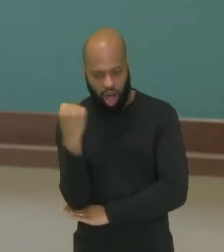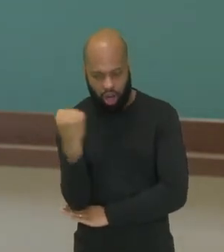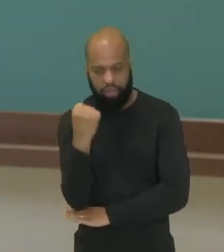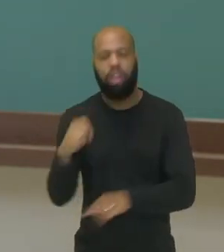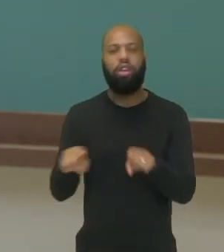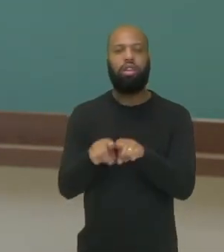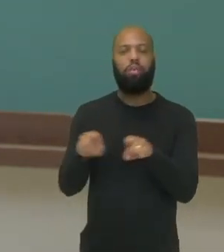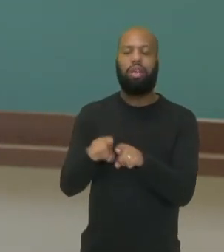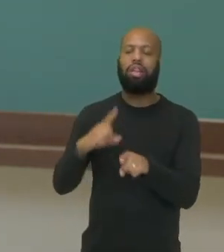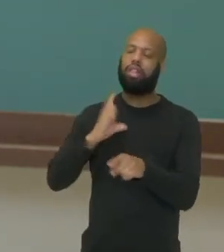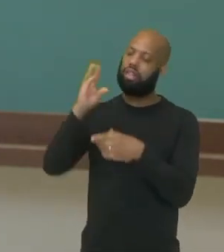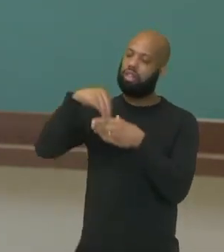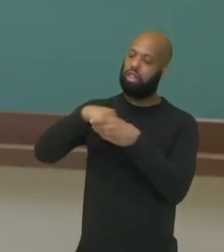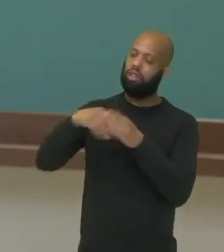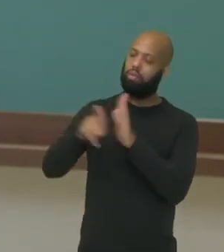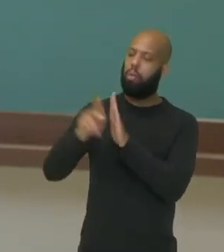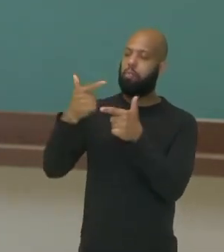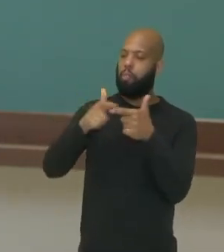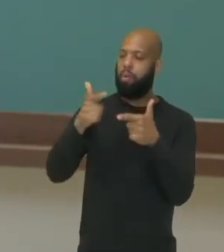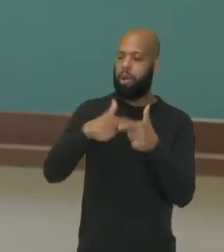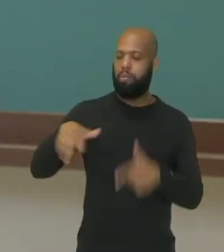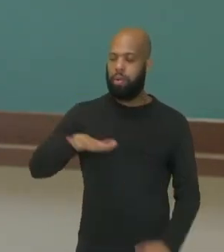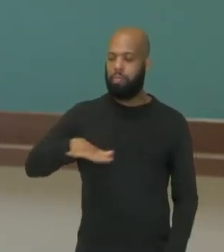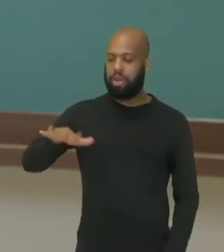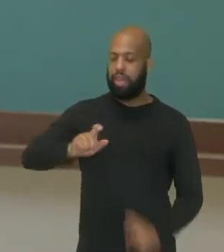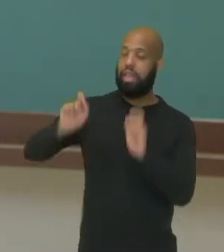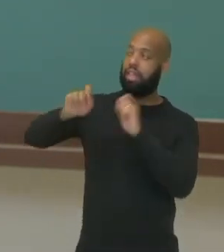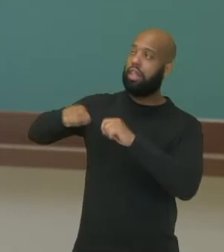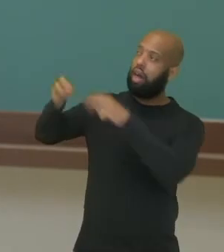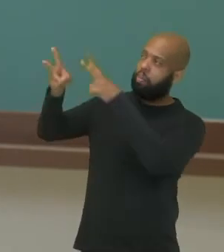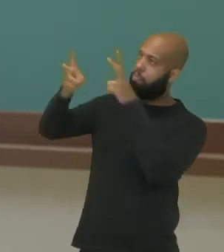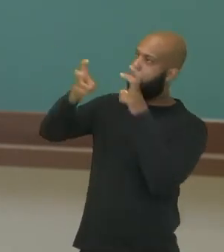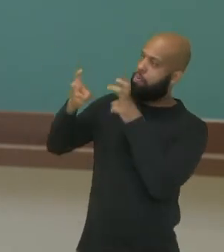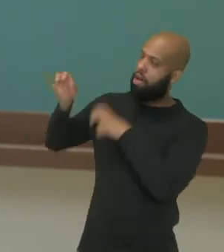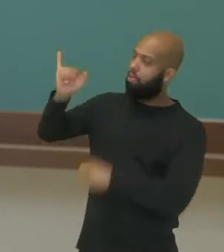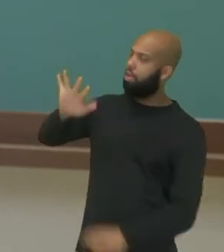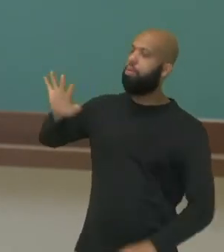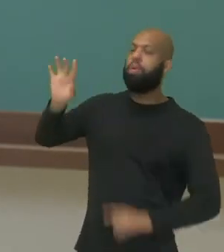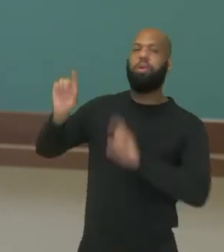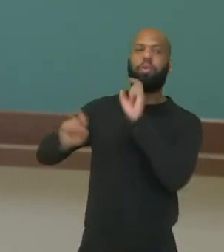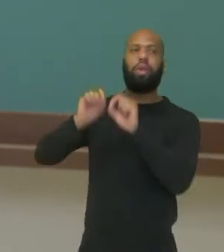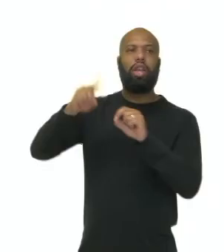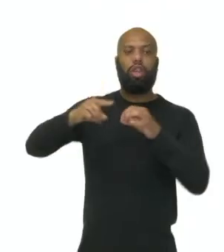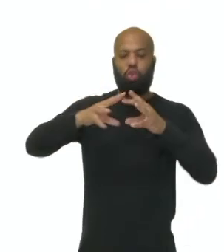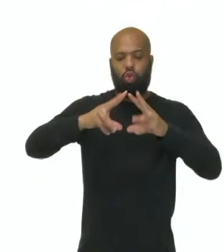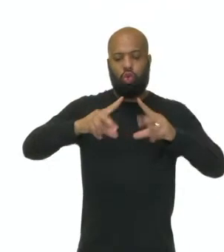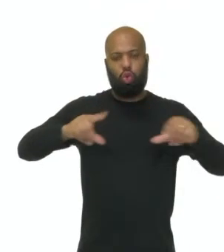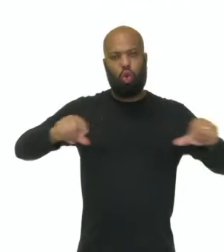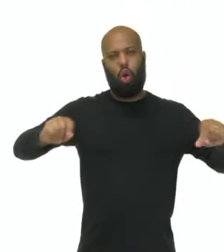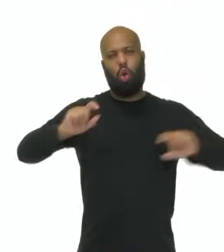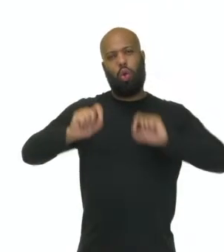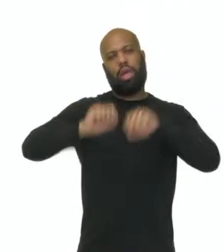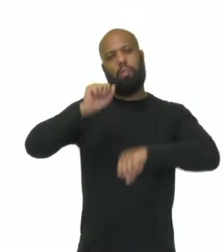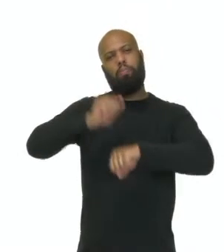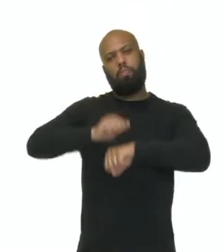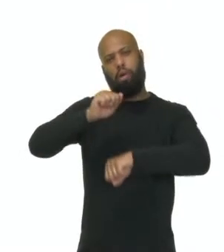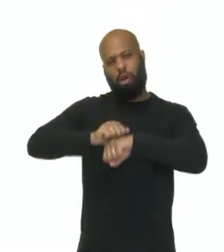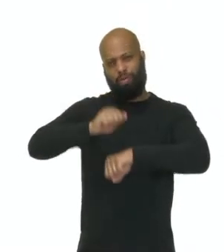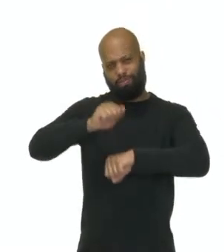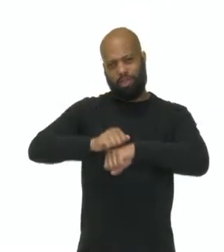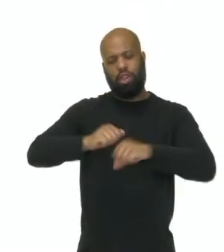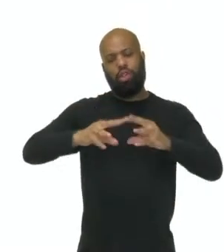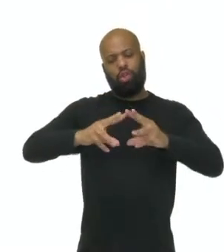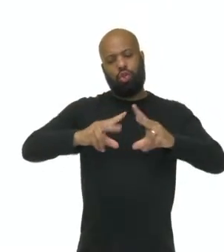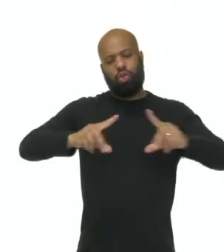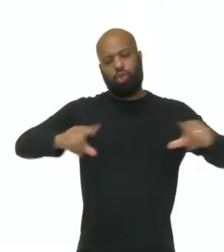problemas ambientais que a gente pode observar já aqui nessa imagem. Trata-se de um solo danificado, a degradação do solo.